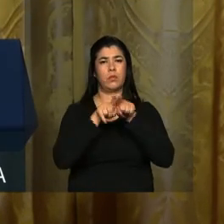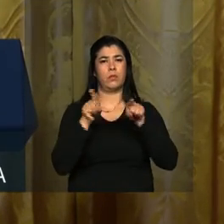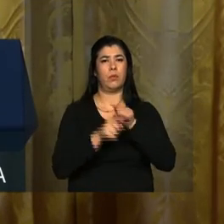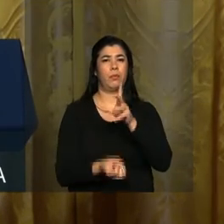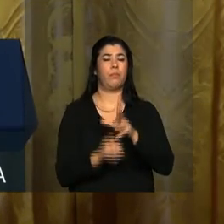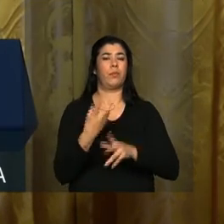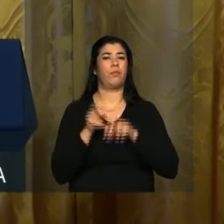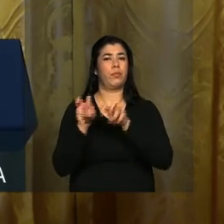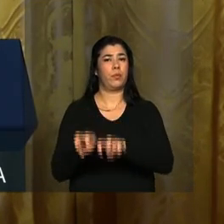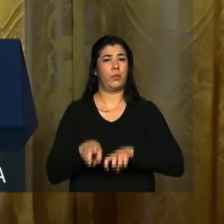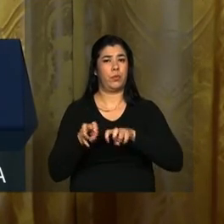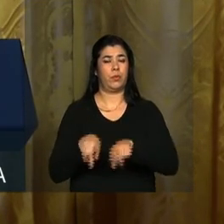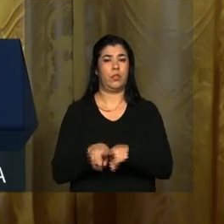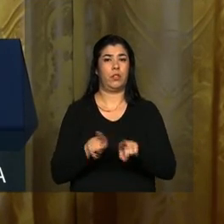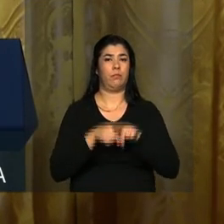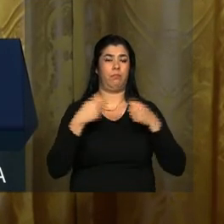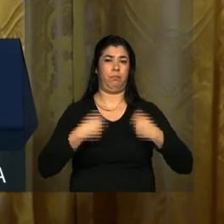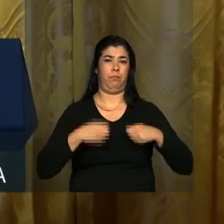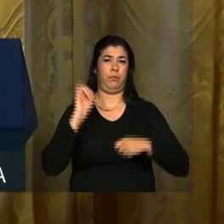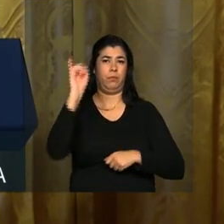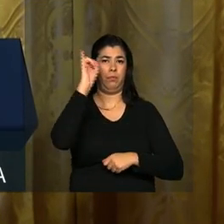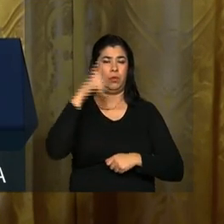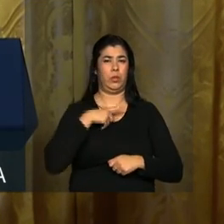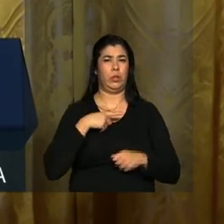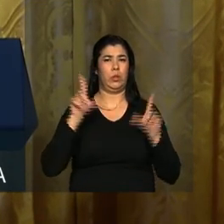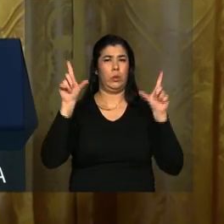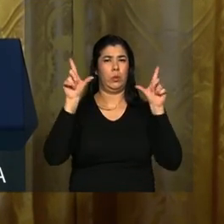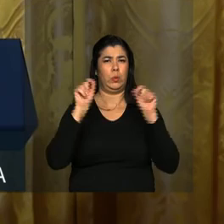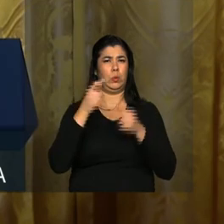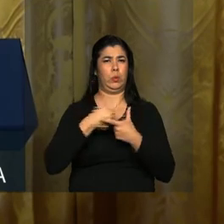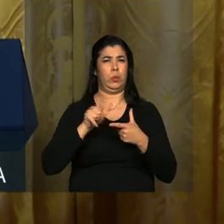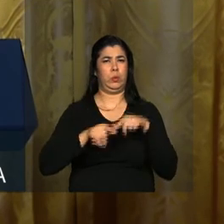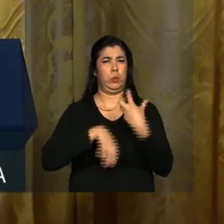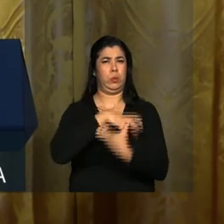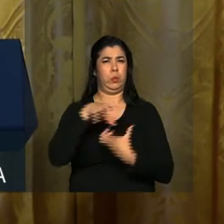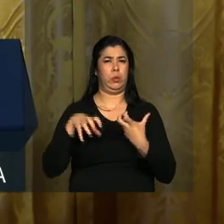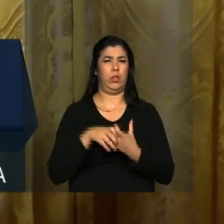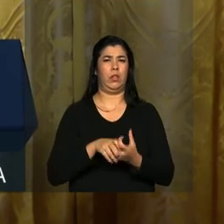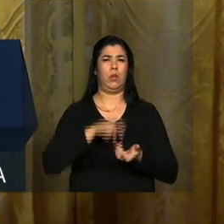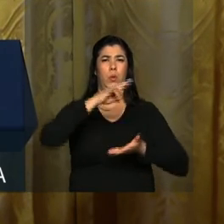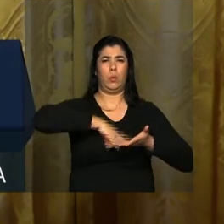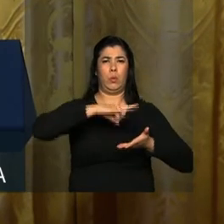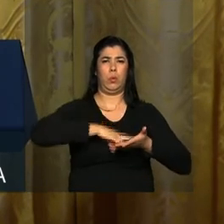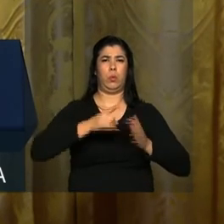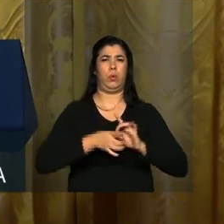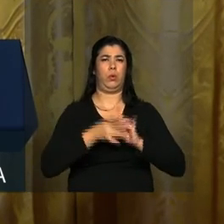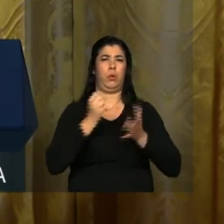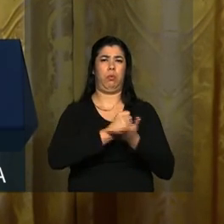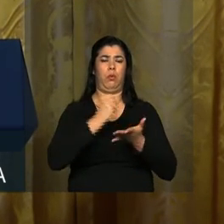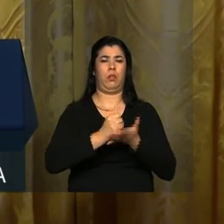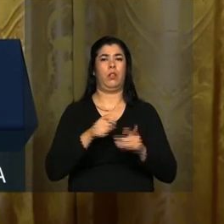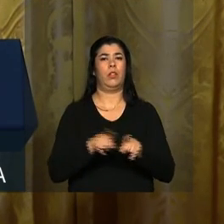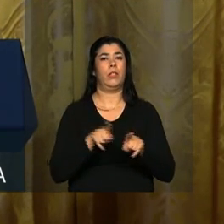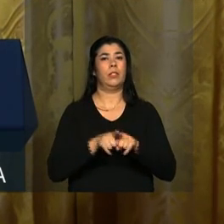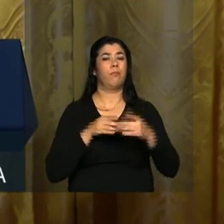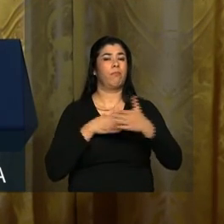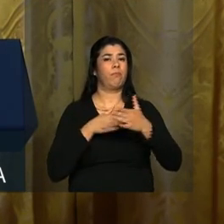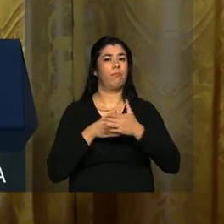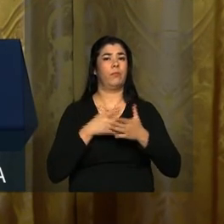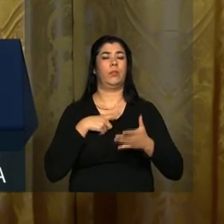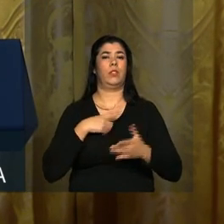devemos reduzir a burocracia às complicadas autorizações e outras restrições ao mesmo tempo em que